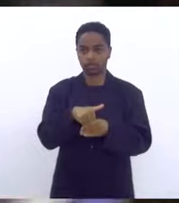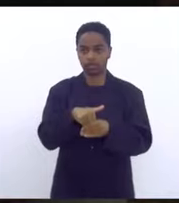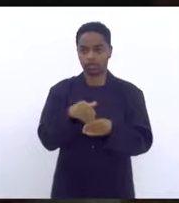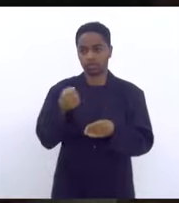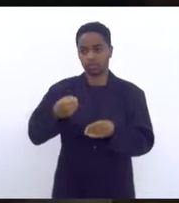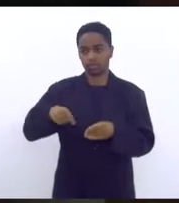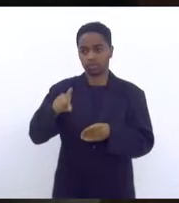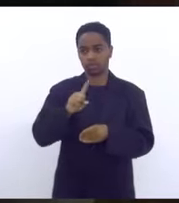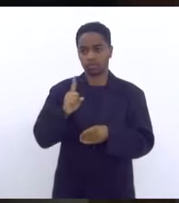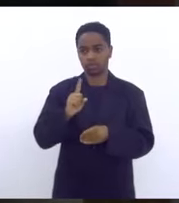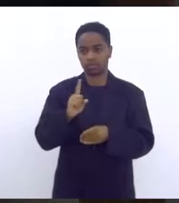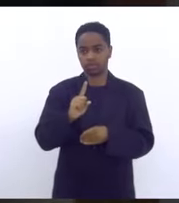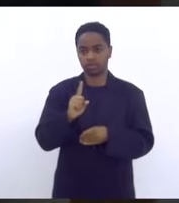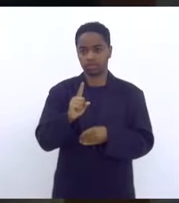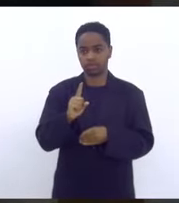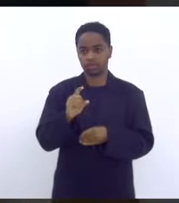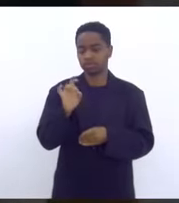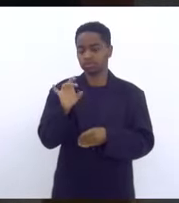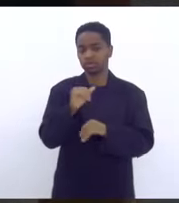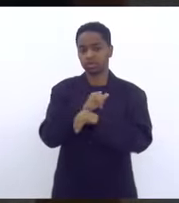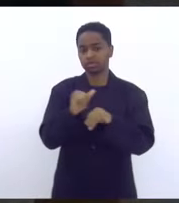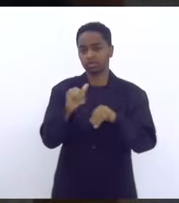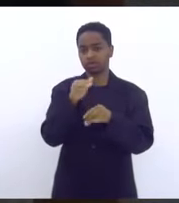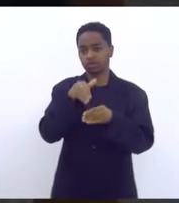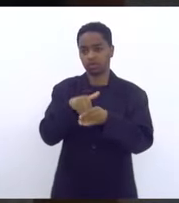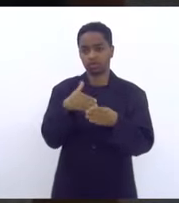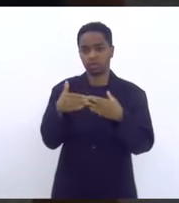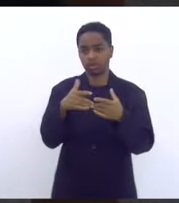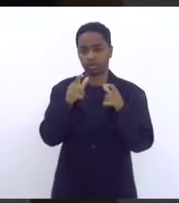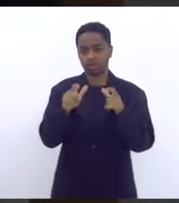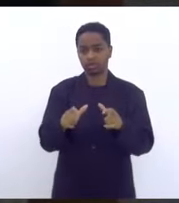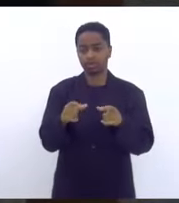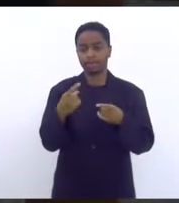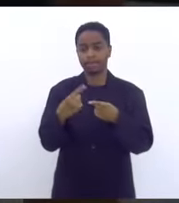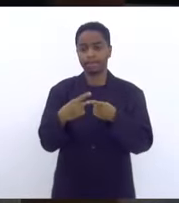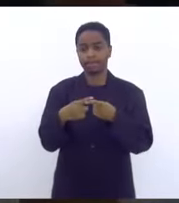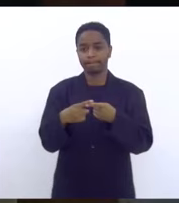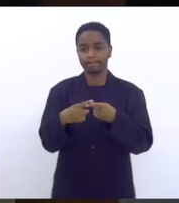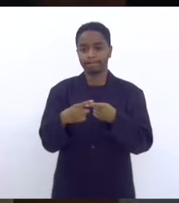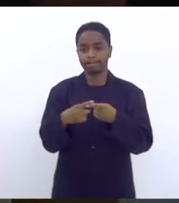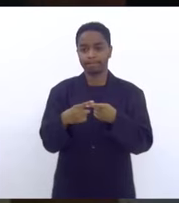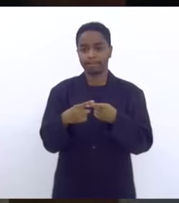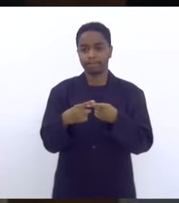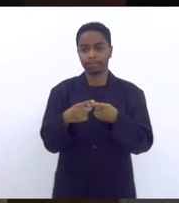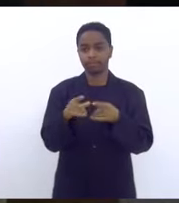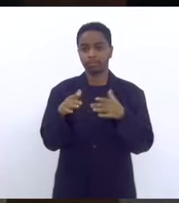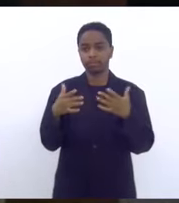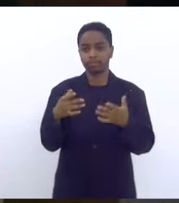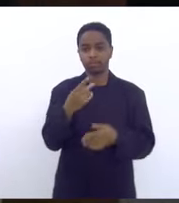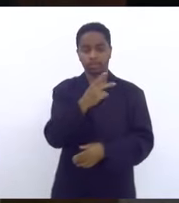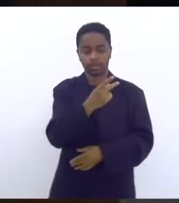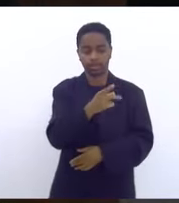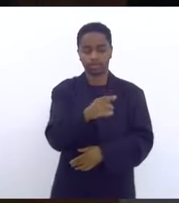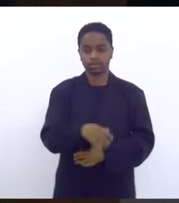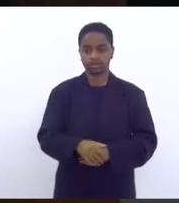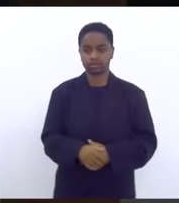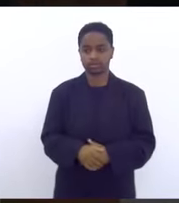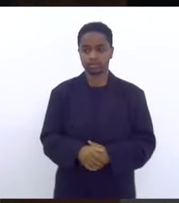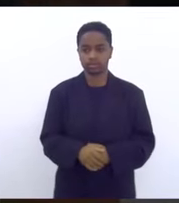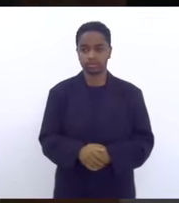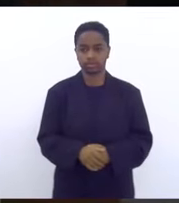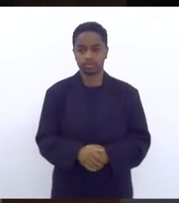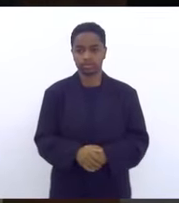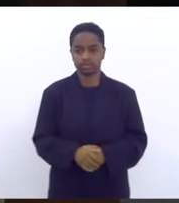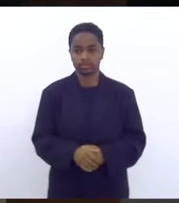porque... Não, o senhor declara voto onde o senhor quiser. É porque é a segunda... De qual projeto? Deixa aí.